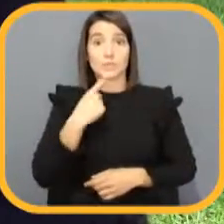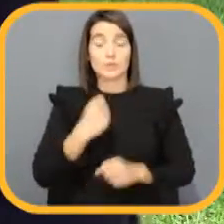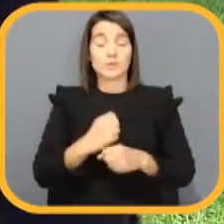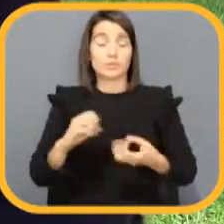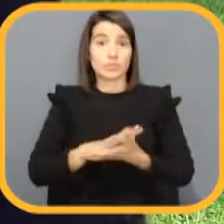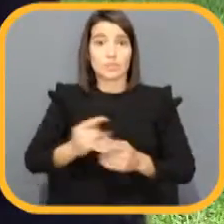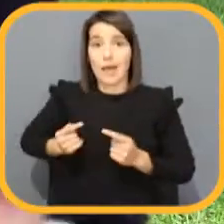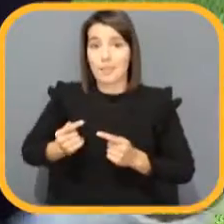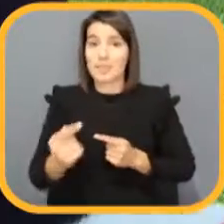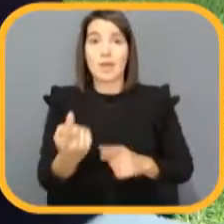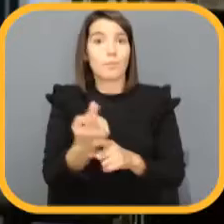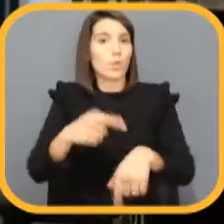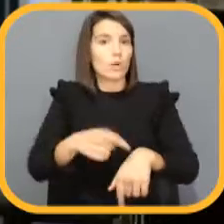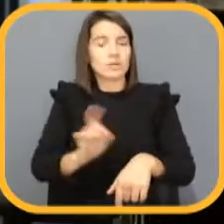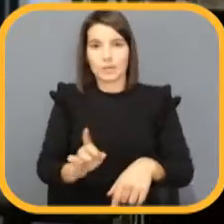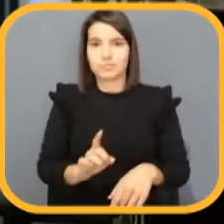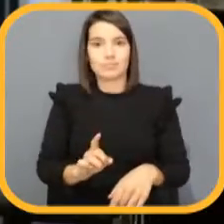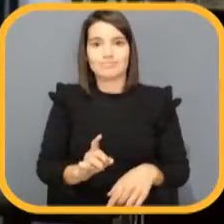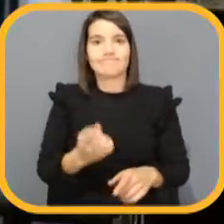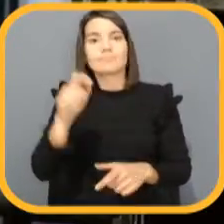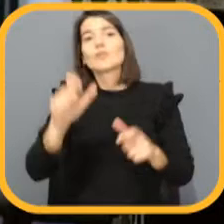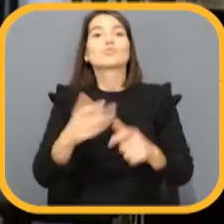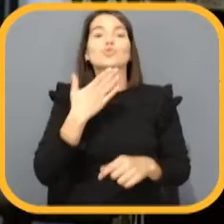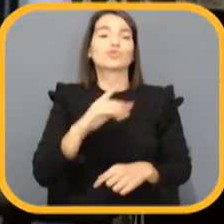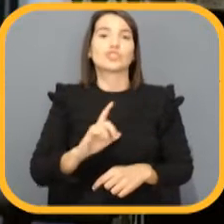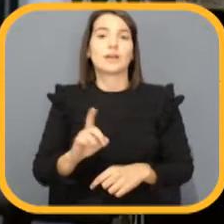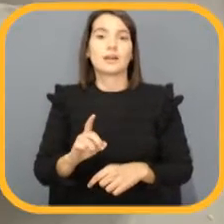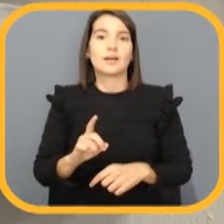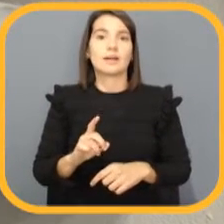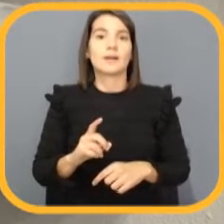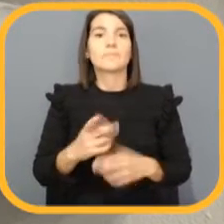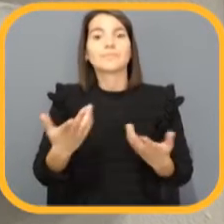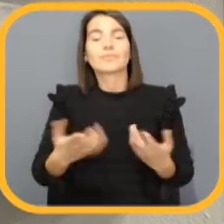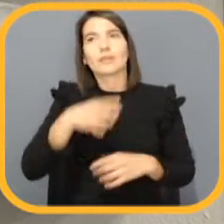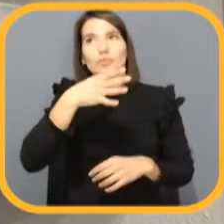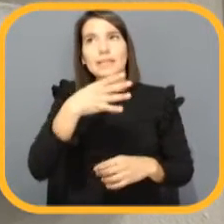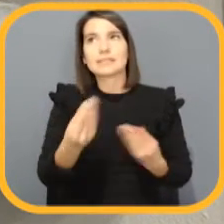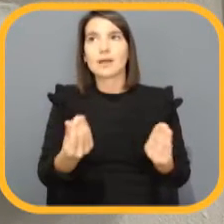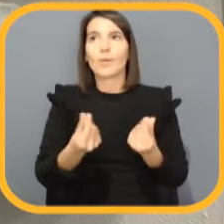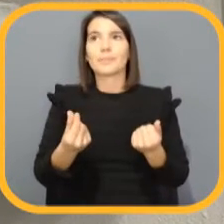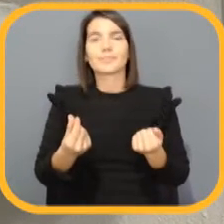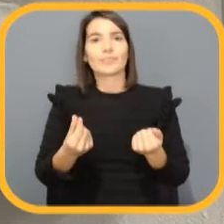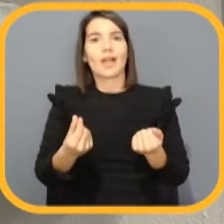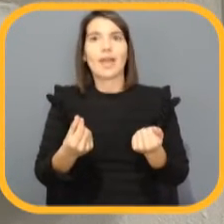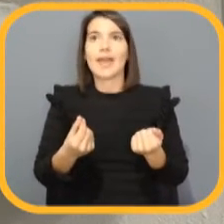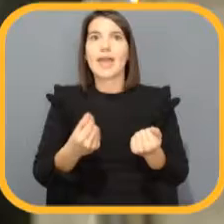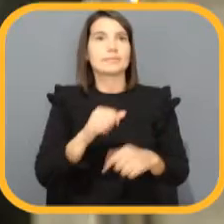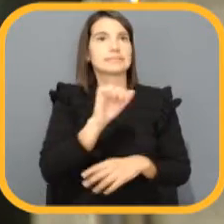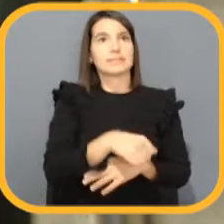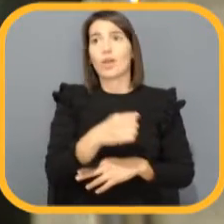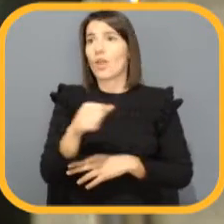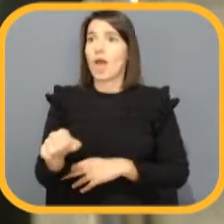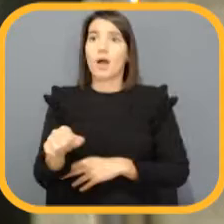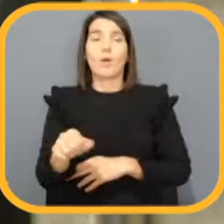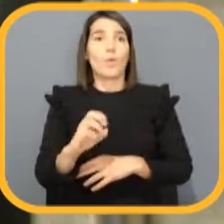bastante polarizadas, ou é sim ou é não, ou é uma coisa ou é outra. Corremos o risco do jornalismo e os jornalistas serem